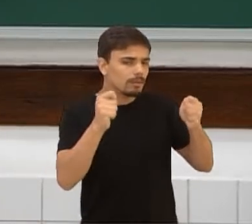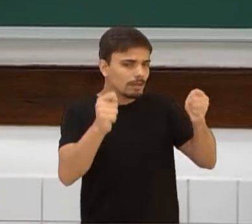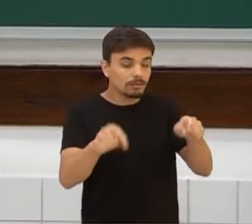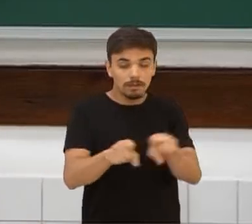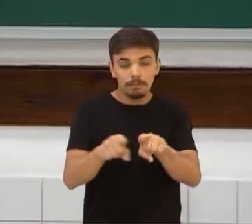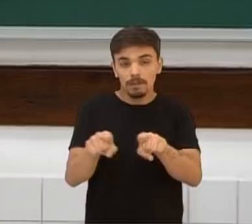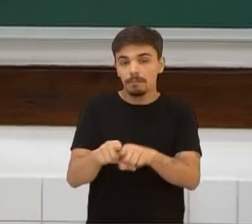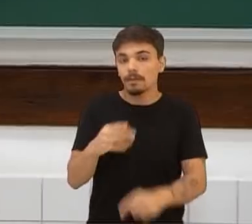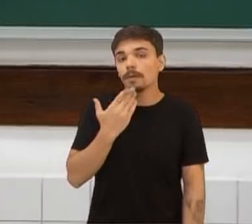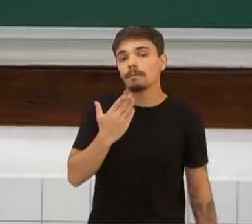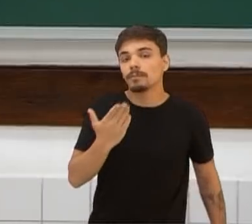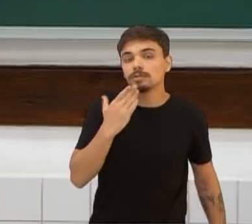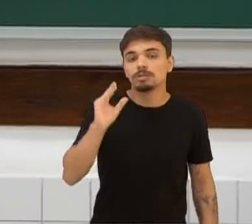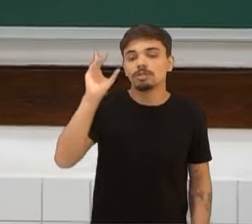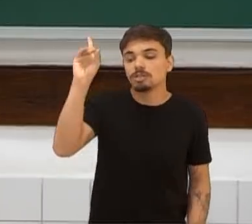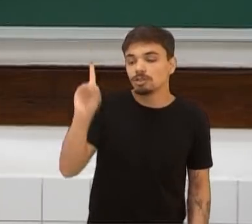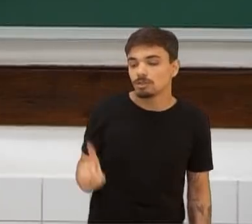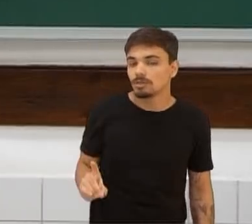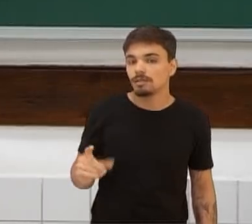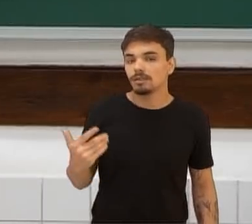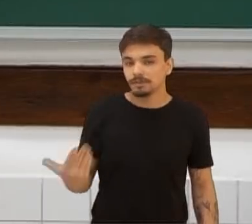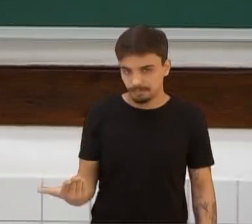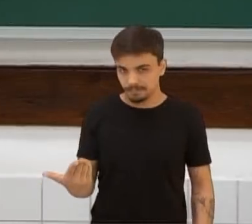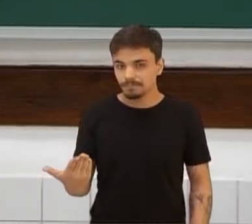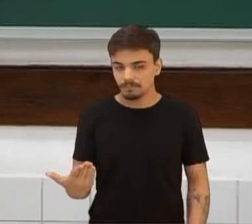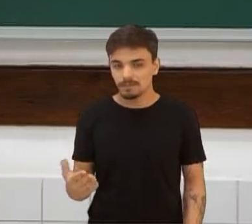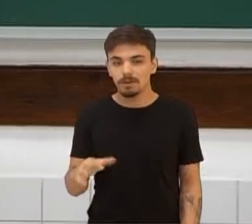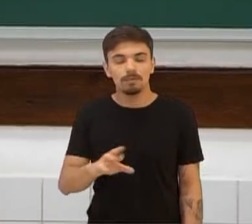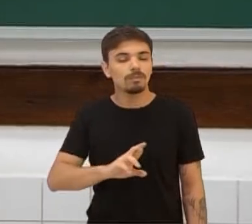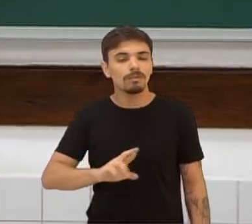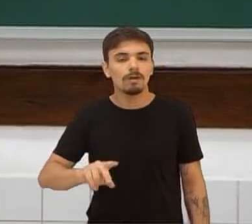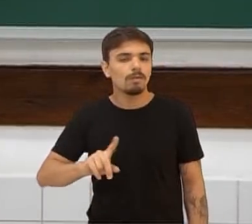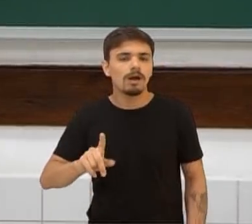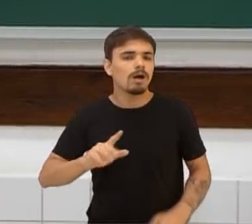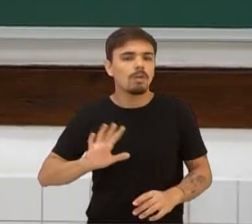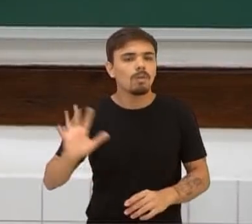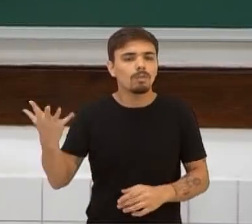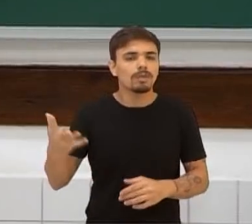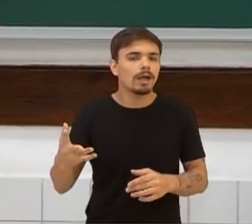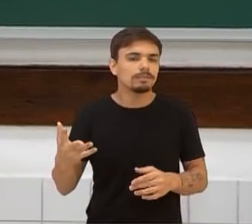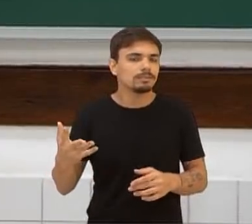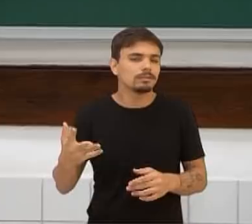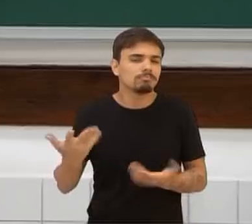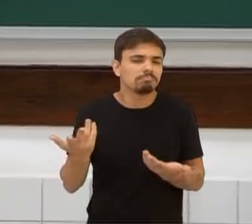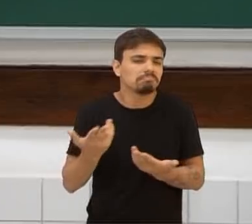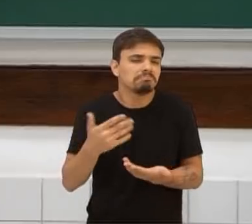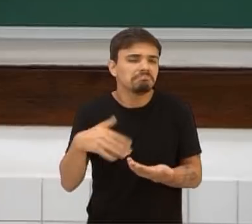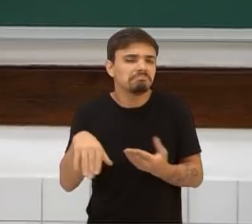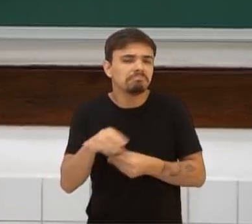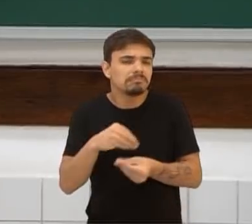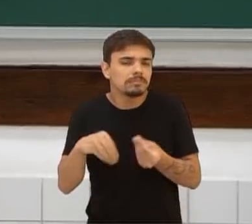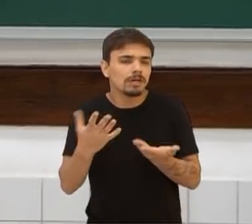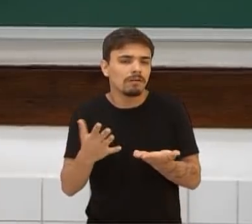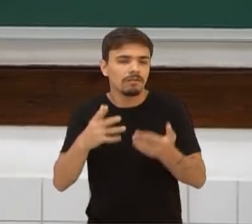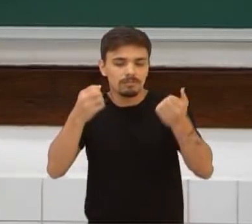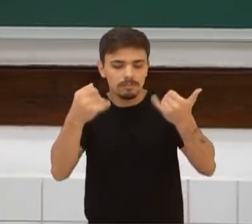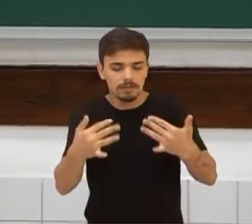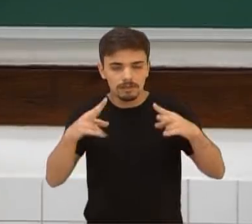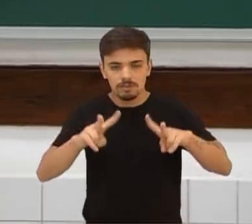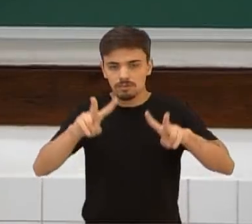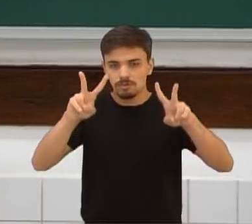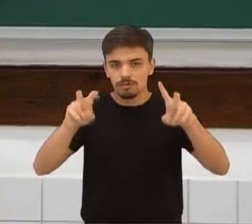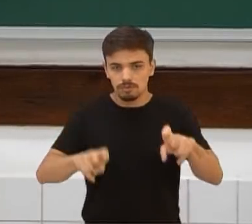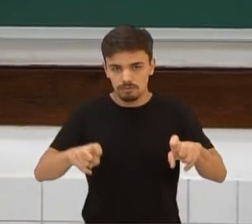exigir direitos. Olha só, nada acontece em vão quando a gente está falando de história. Vamos